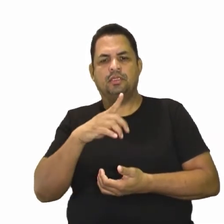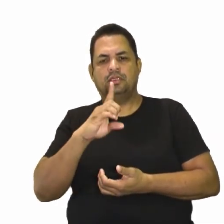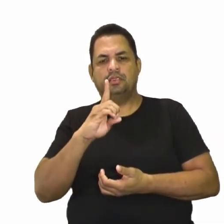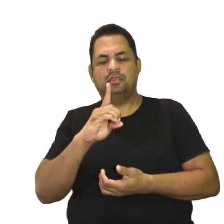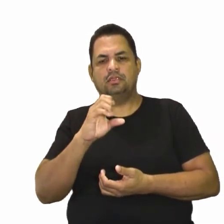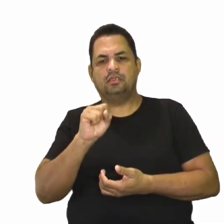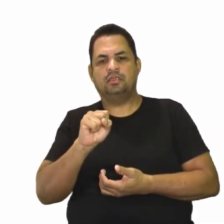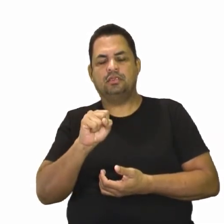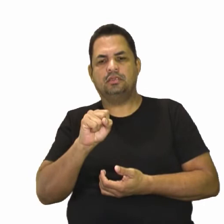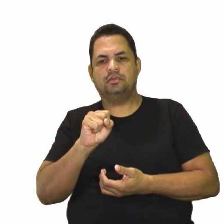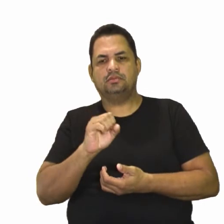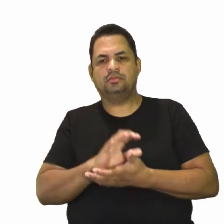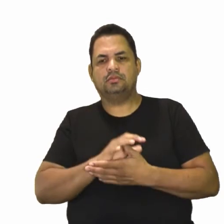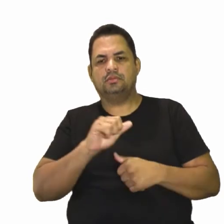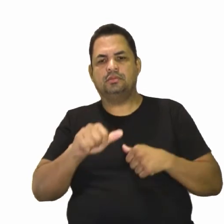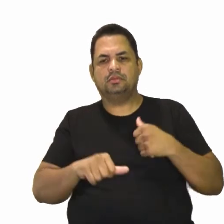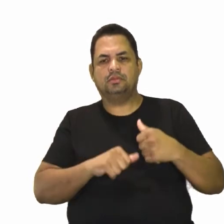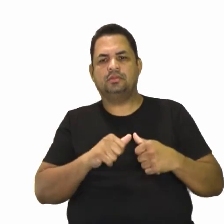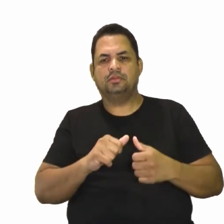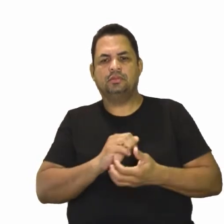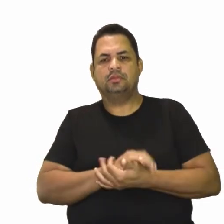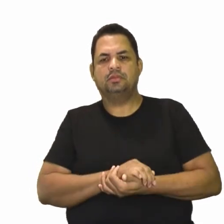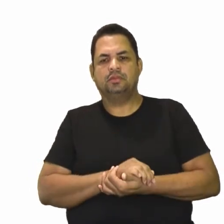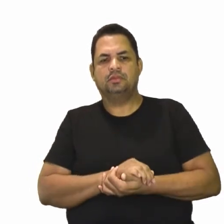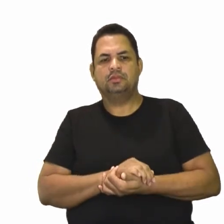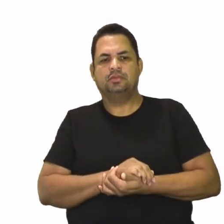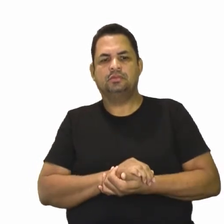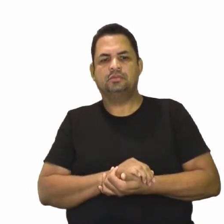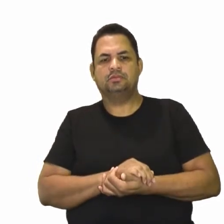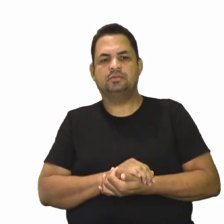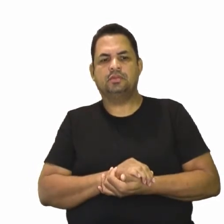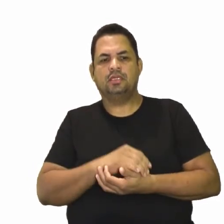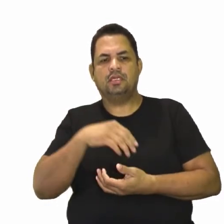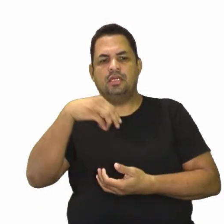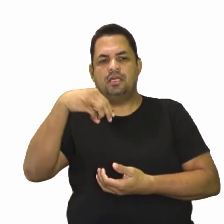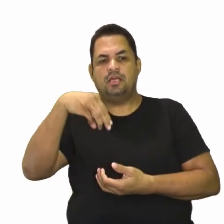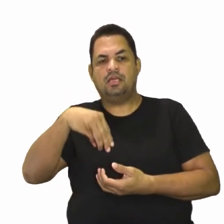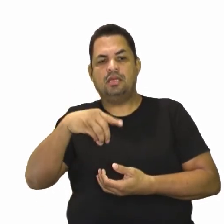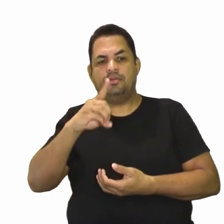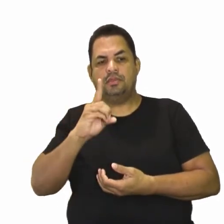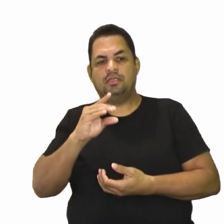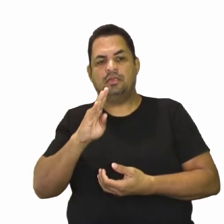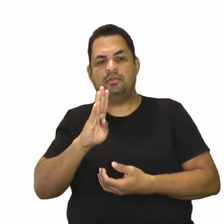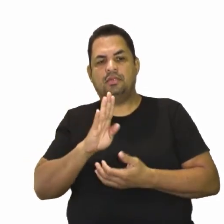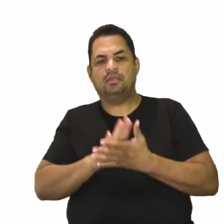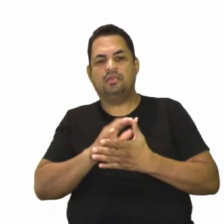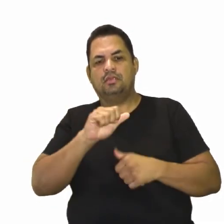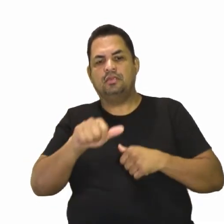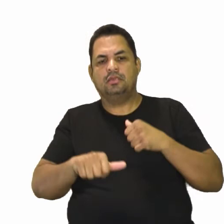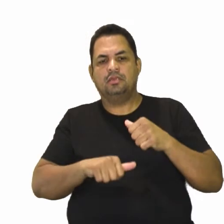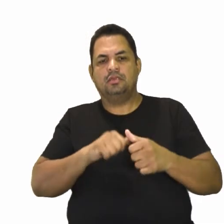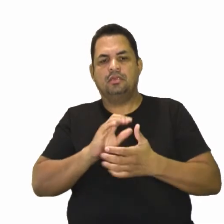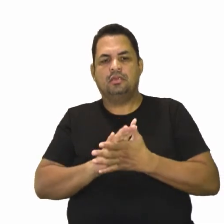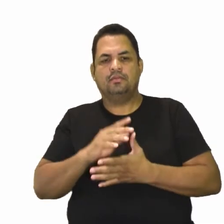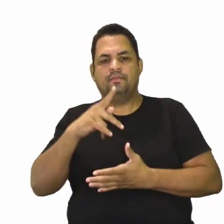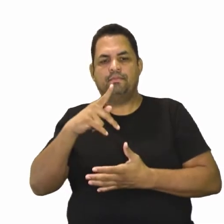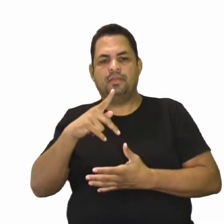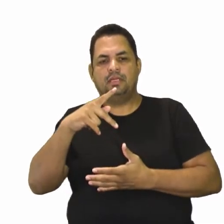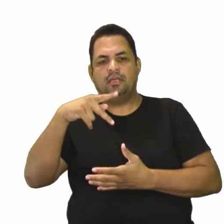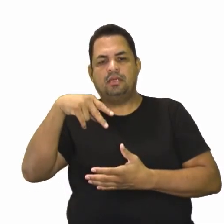PDS. A Arena transforma o seu nome para PDS. Enquanto o MDB ele se transforma